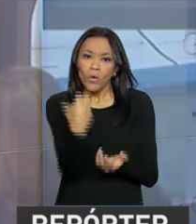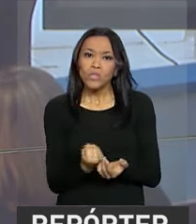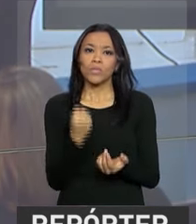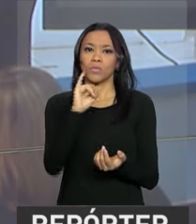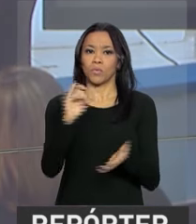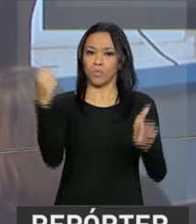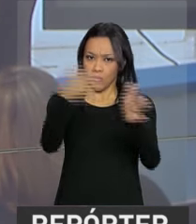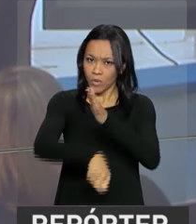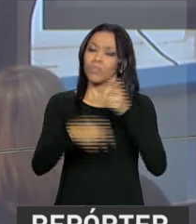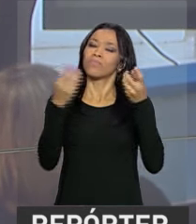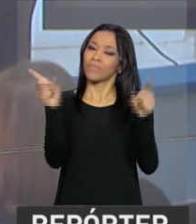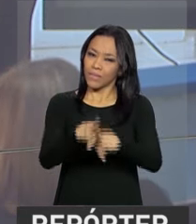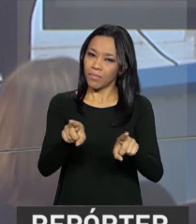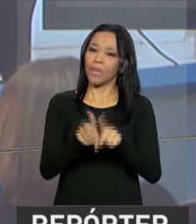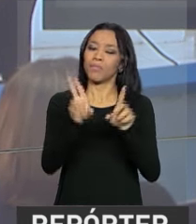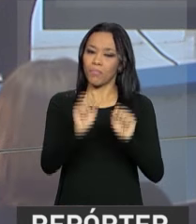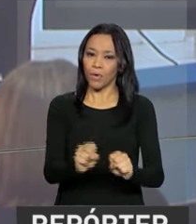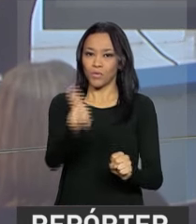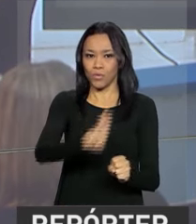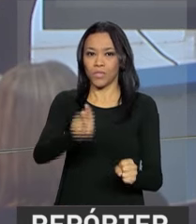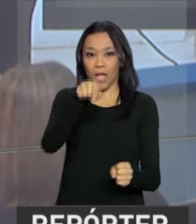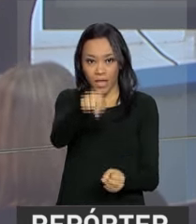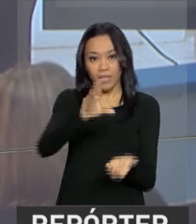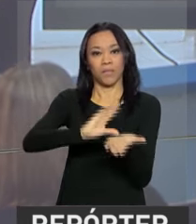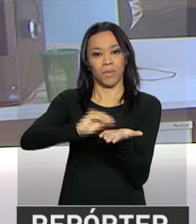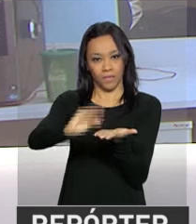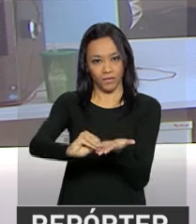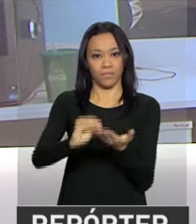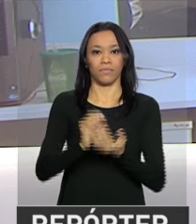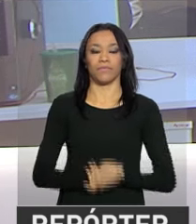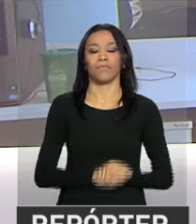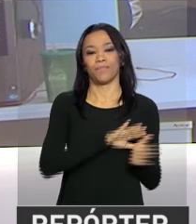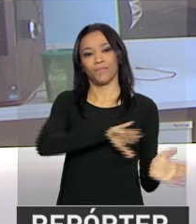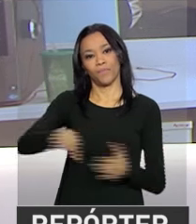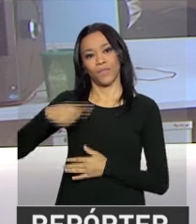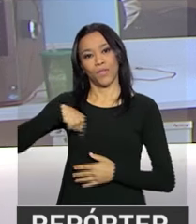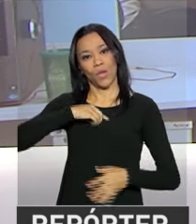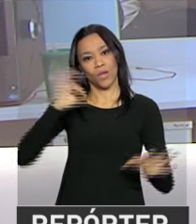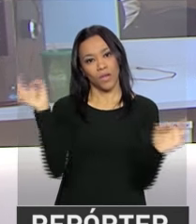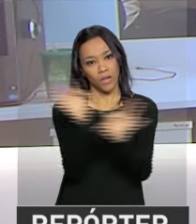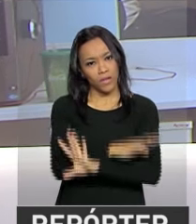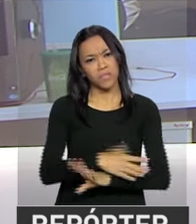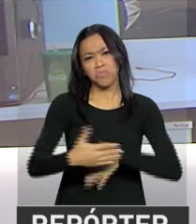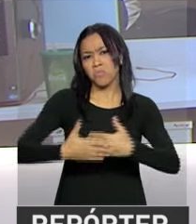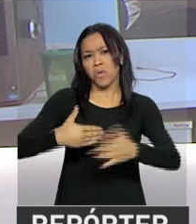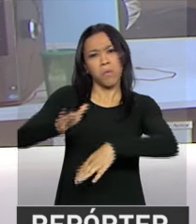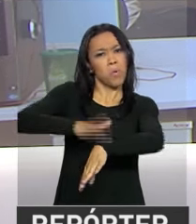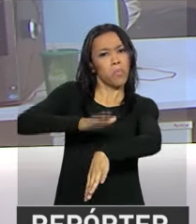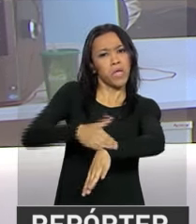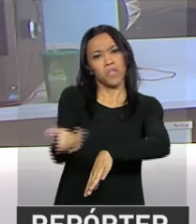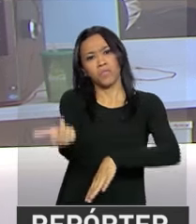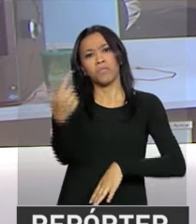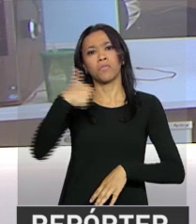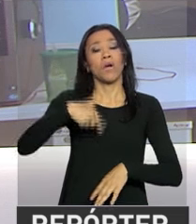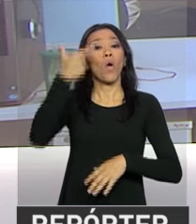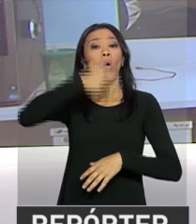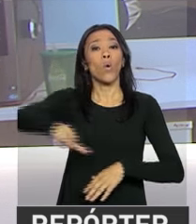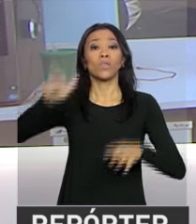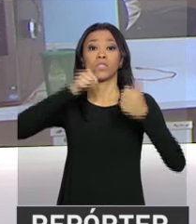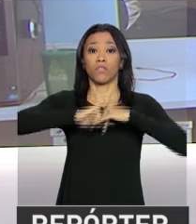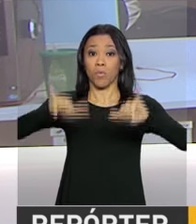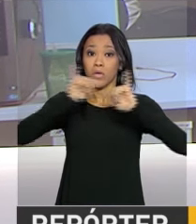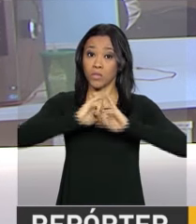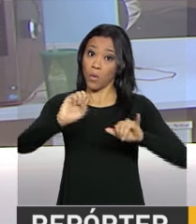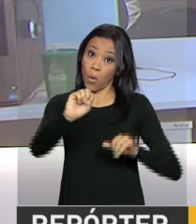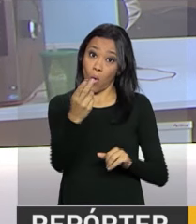Renda também pode ser feita por esse aplicativo nós ficamos por aqui voltamos a qualquer momento com outras informações ou às